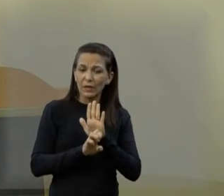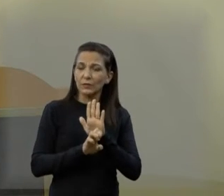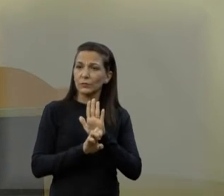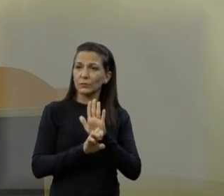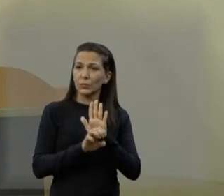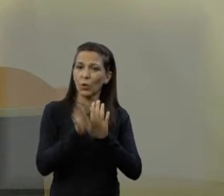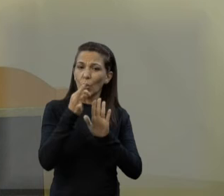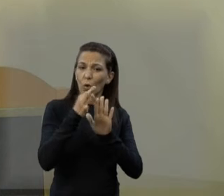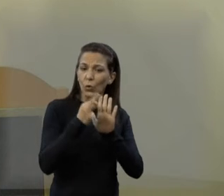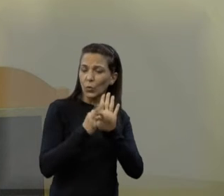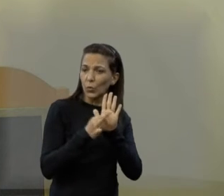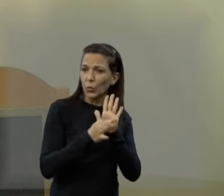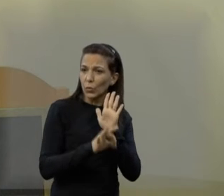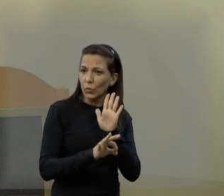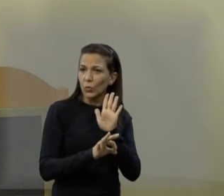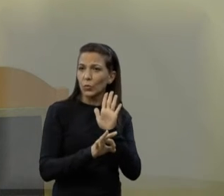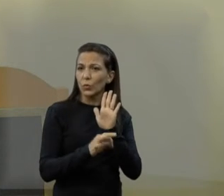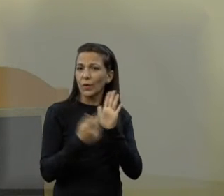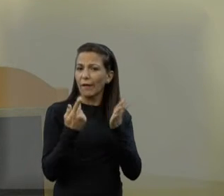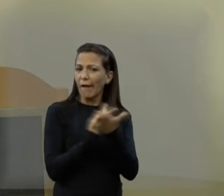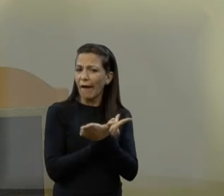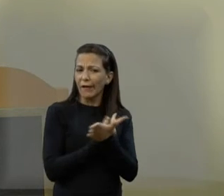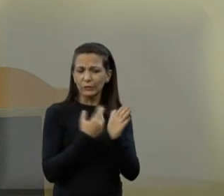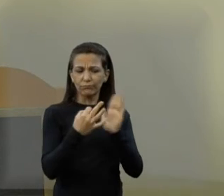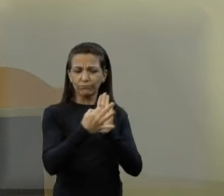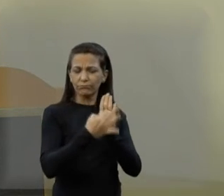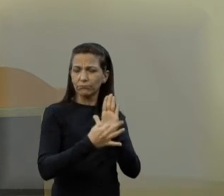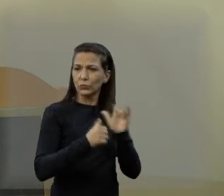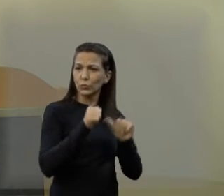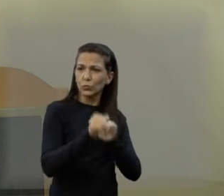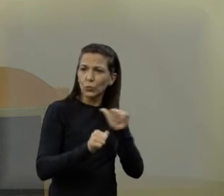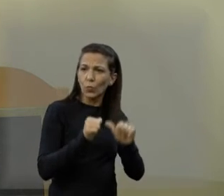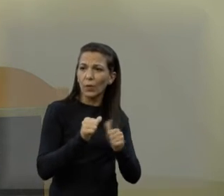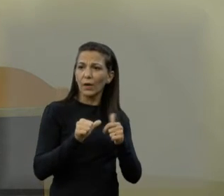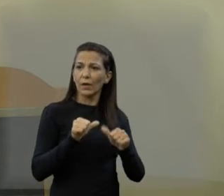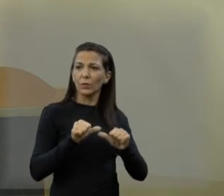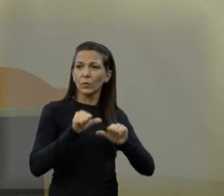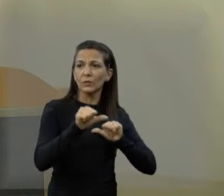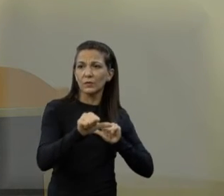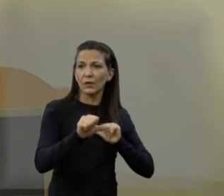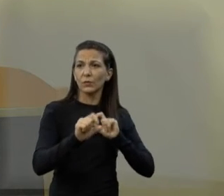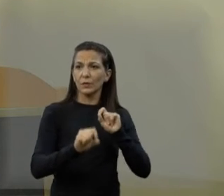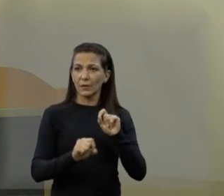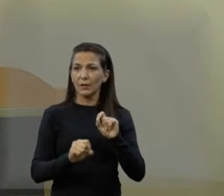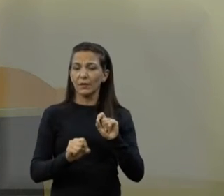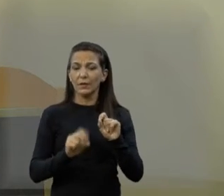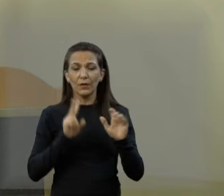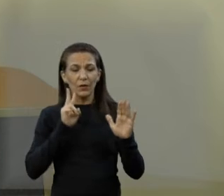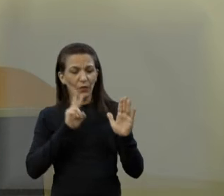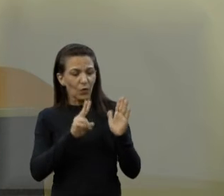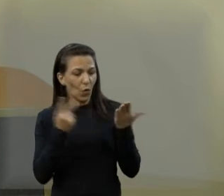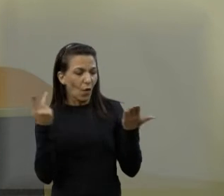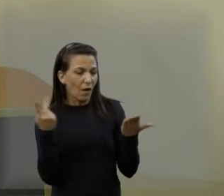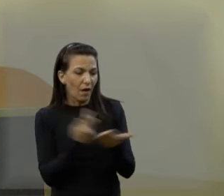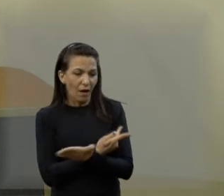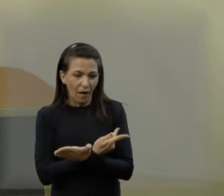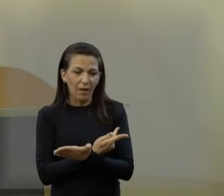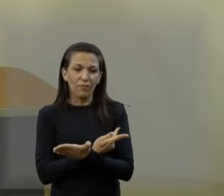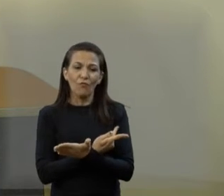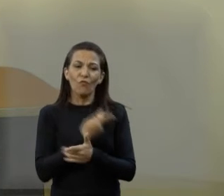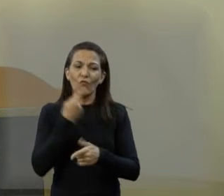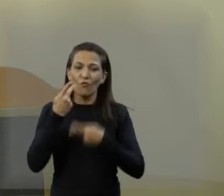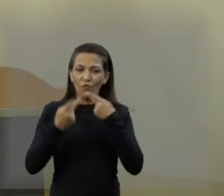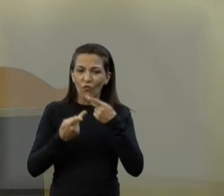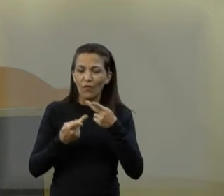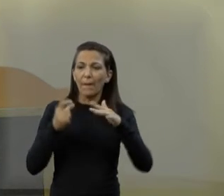pontos que acho inadequado e é muito mais fácil você pegar as imperfeições do projeto e projetar